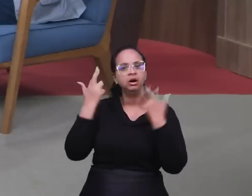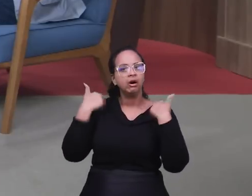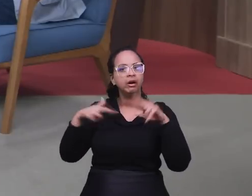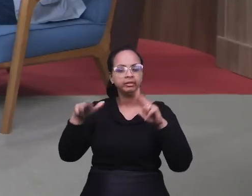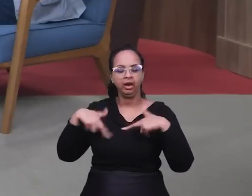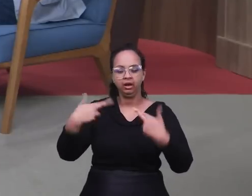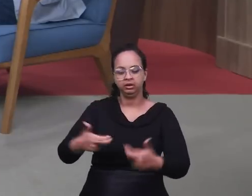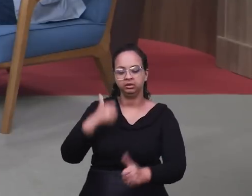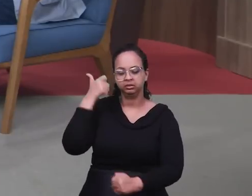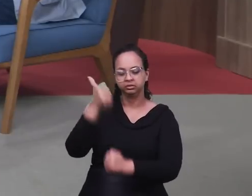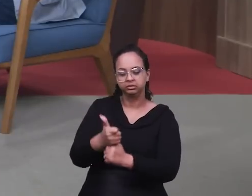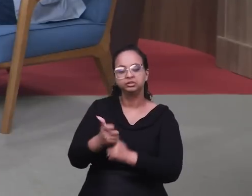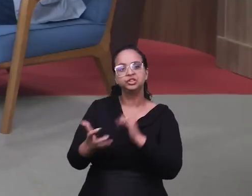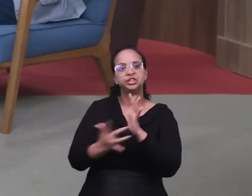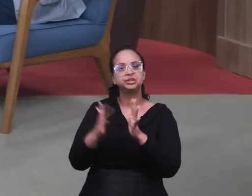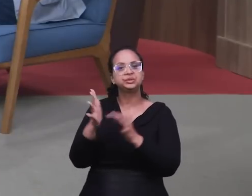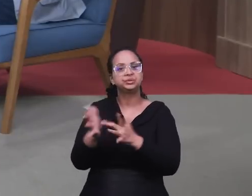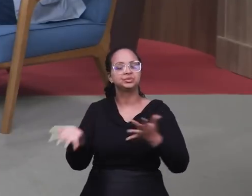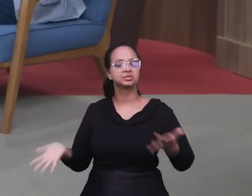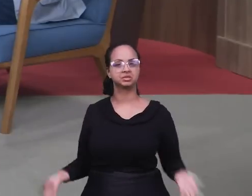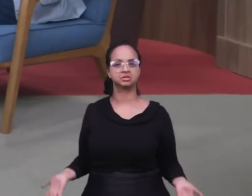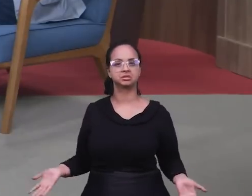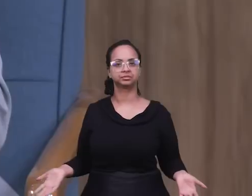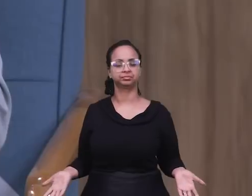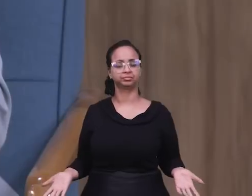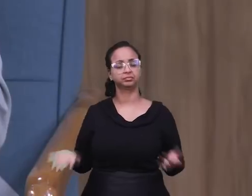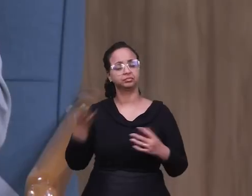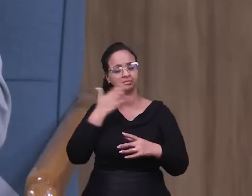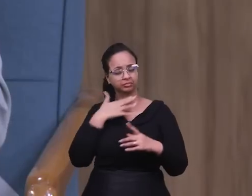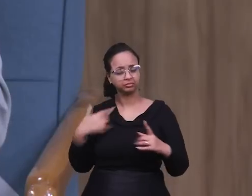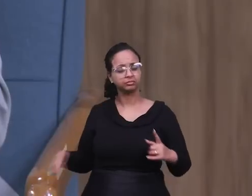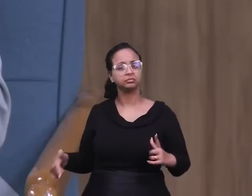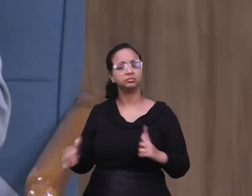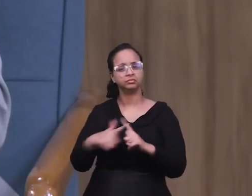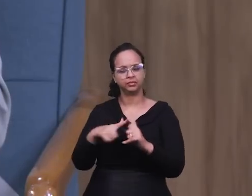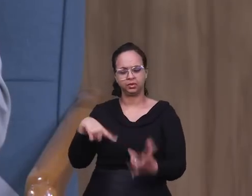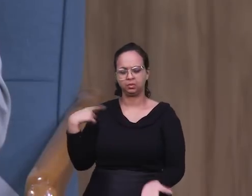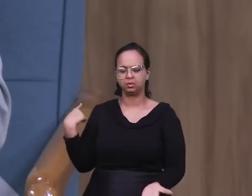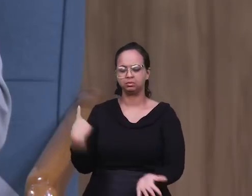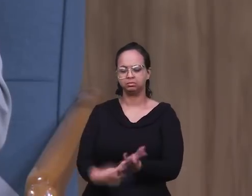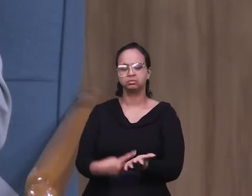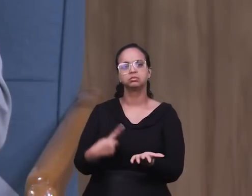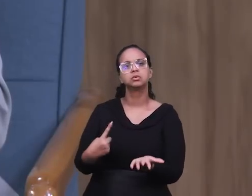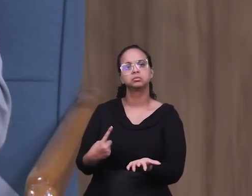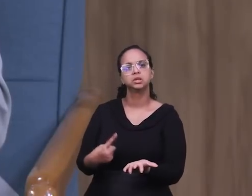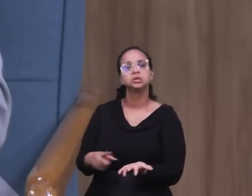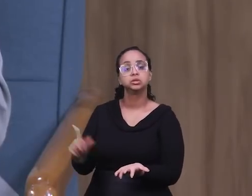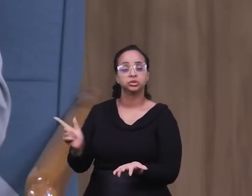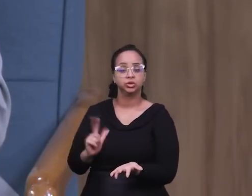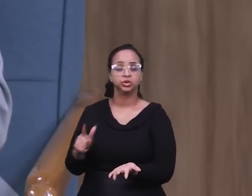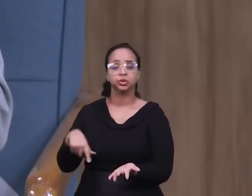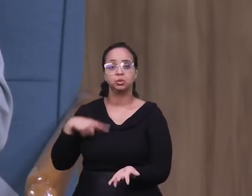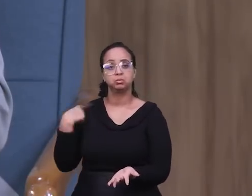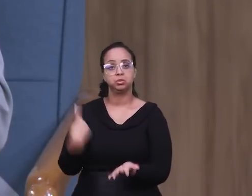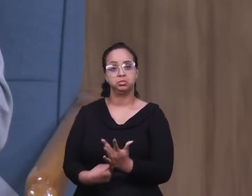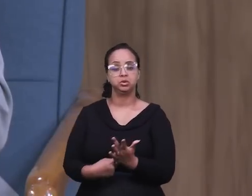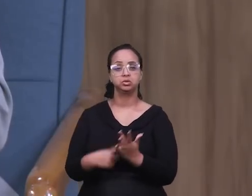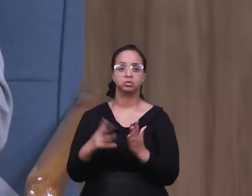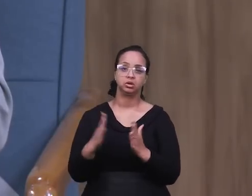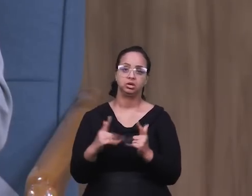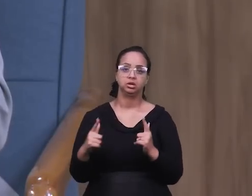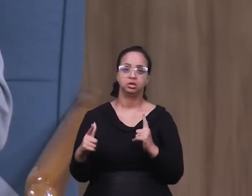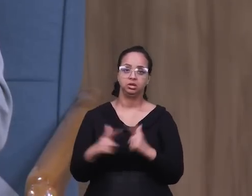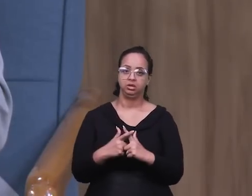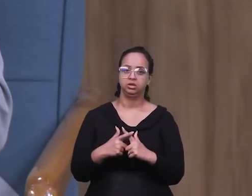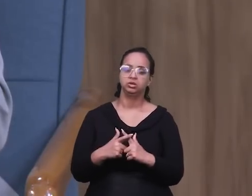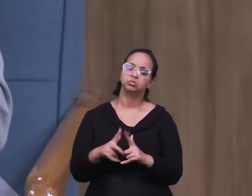naquela condição. Então, e esse compromisso dele, assumido,